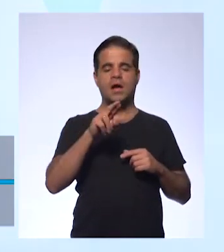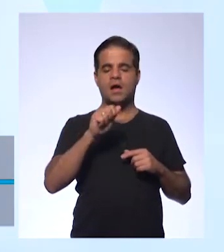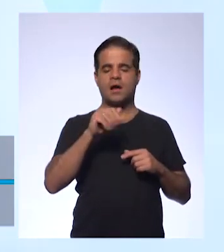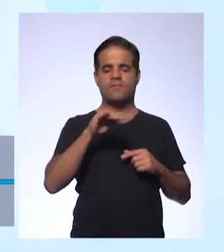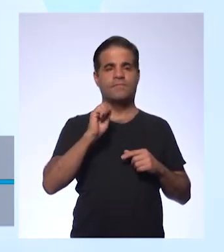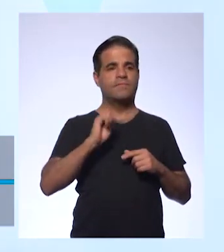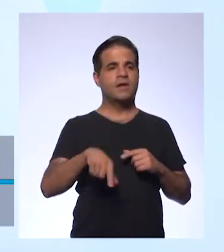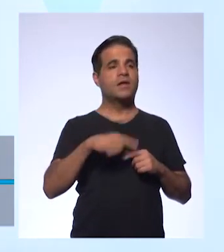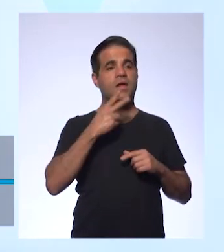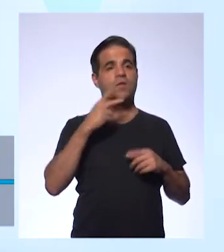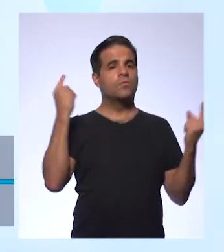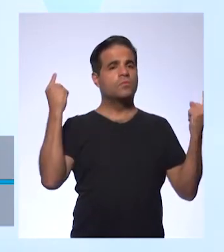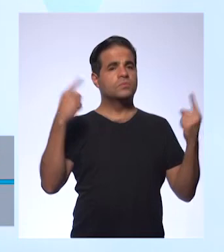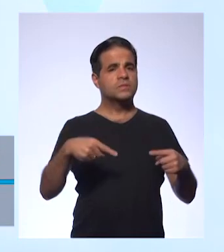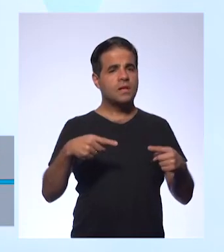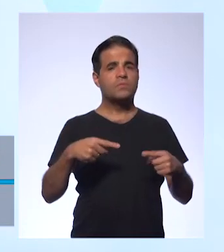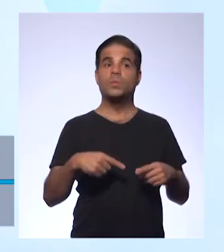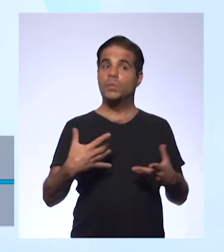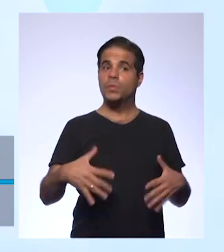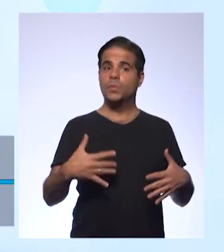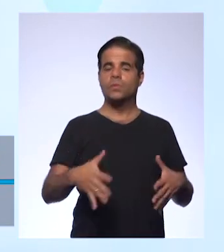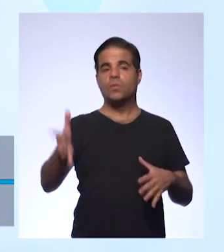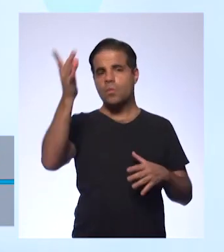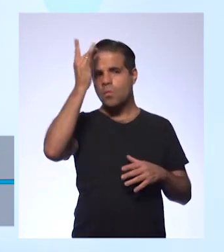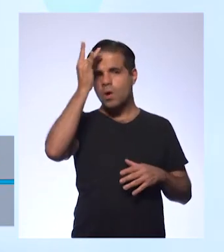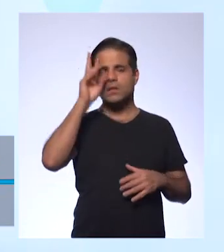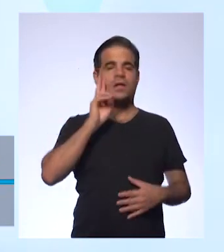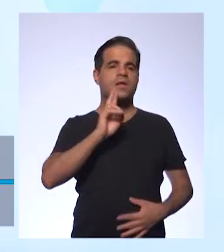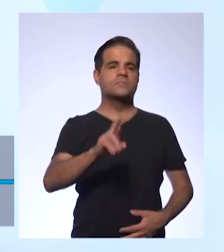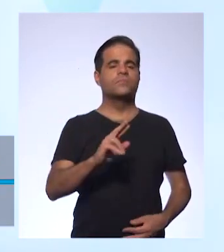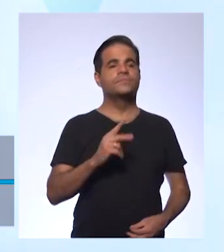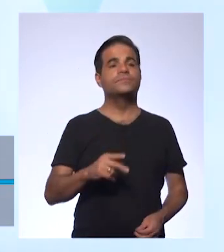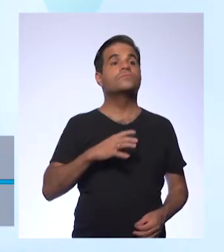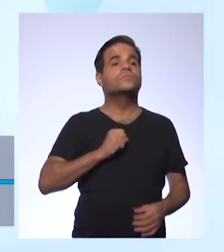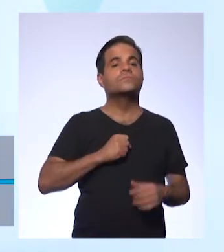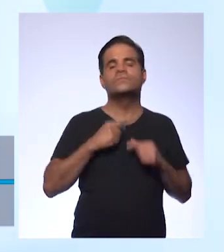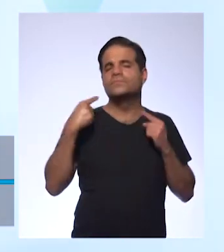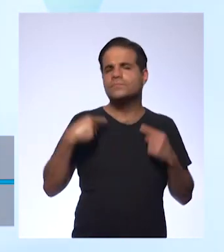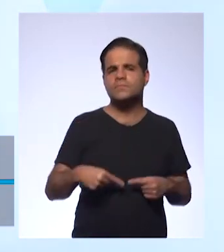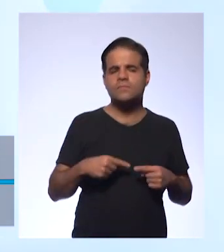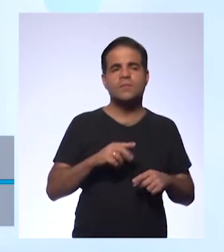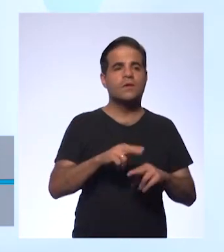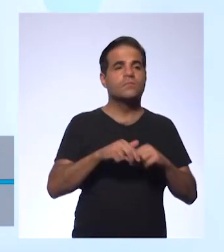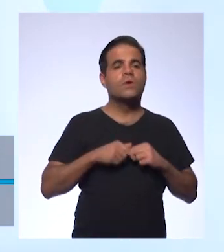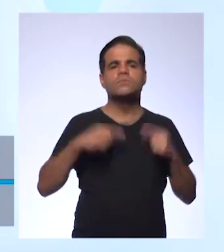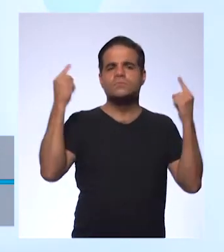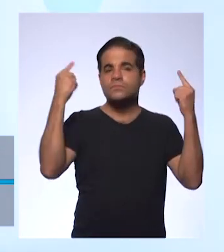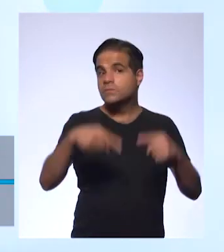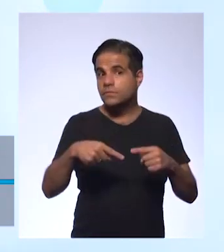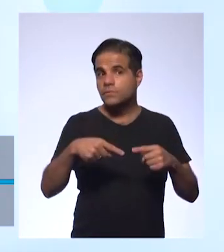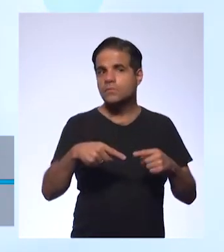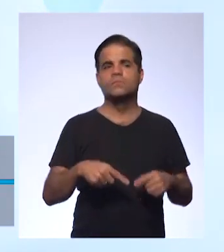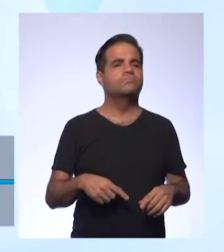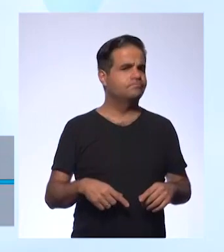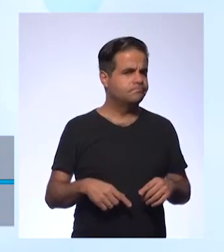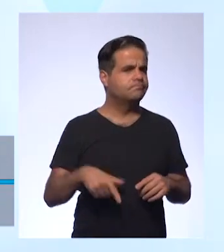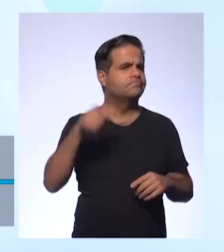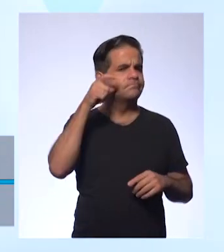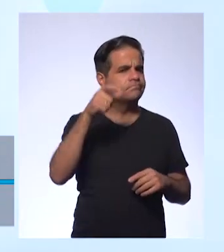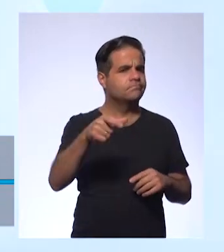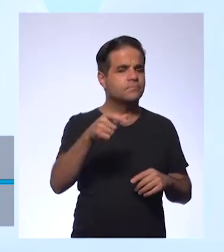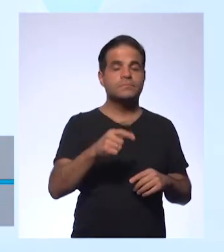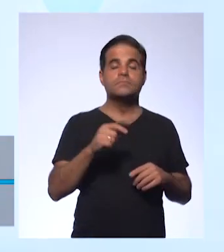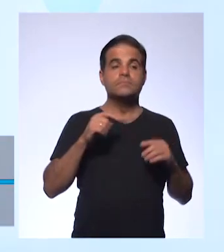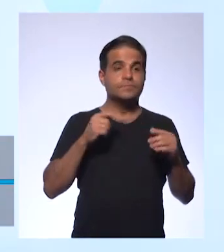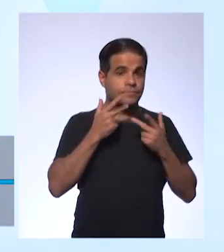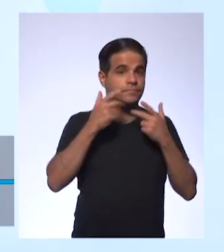Rafael a respeito do desafio. Então, guarda aí essa resposta, né? Eu gosto de jogos por conta do desafio. Olha que interessante. Então, como eu disse